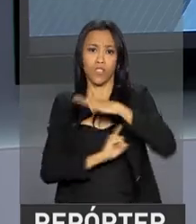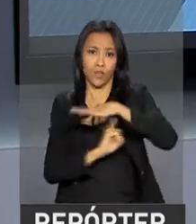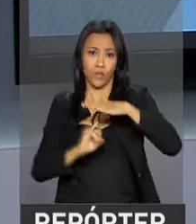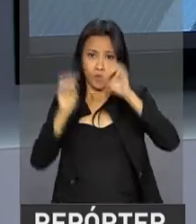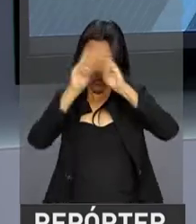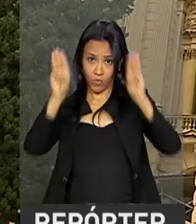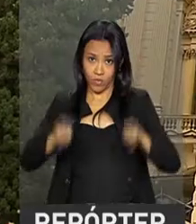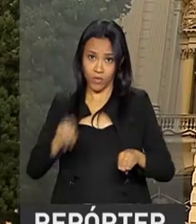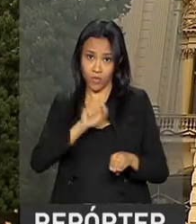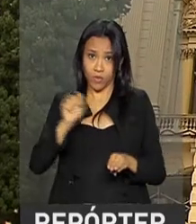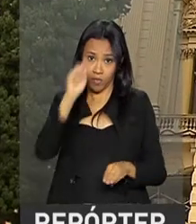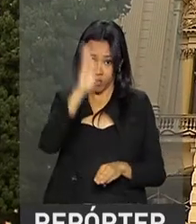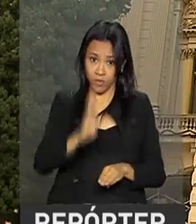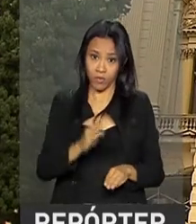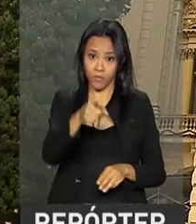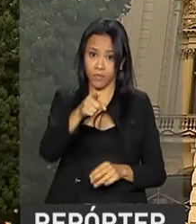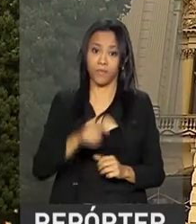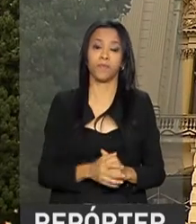país.